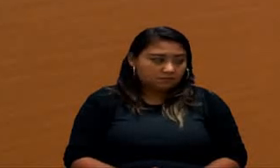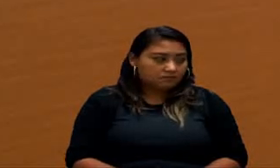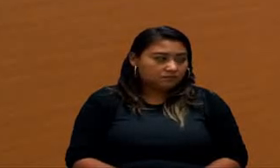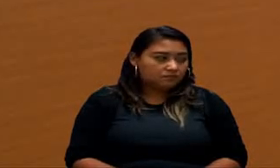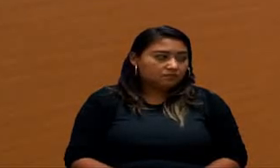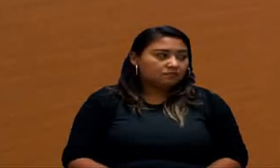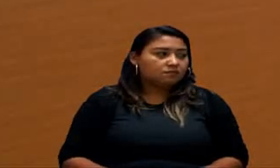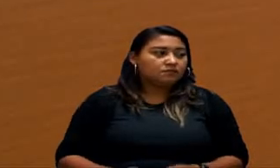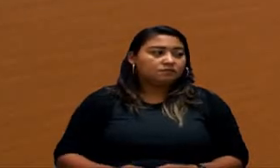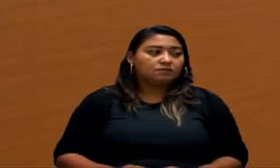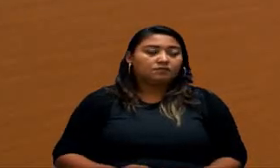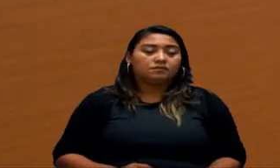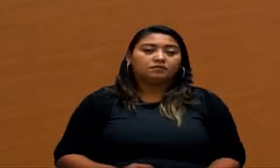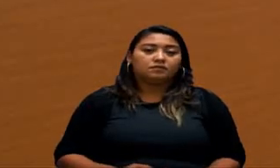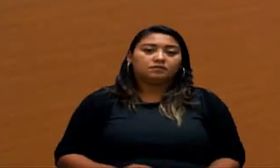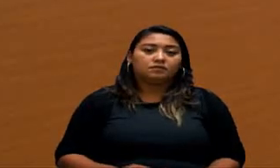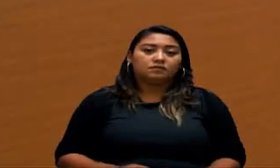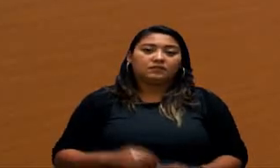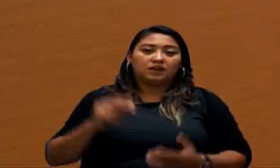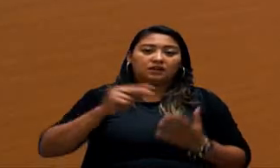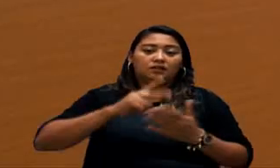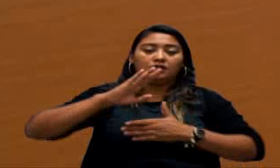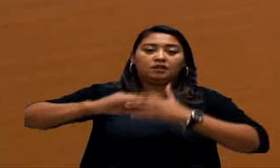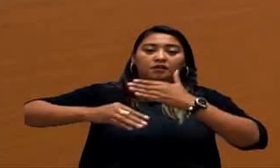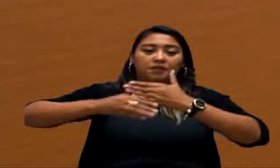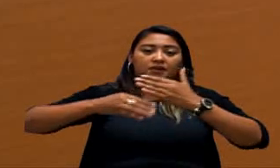Bom, vamos fazer a leitura da emenda.